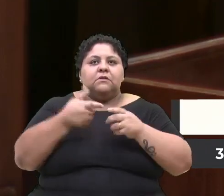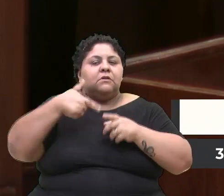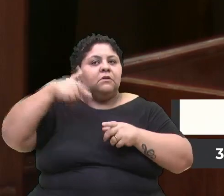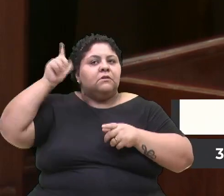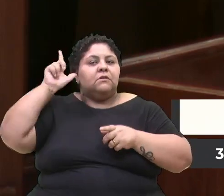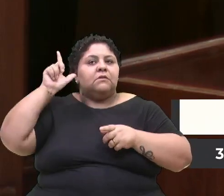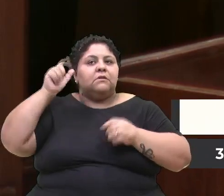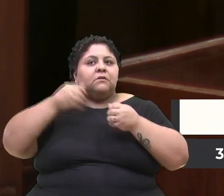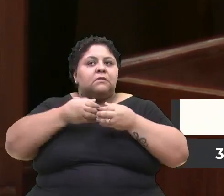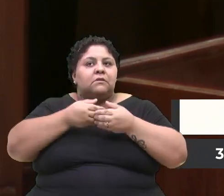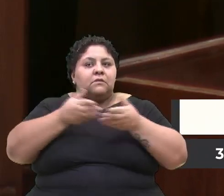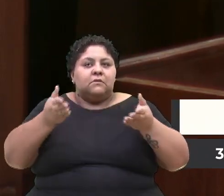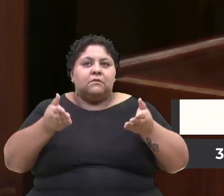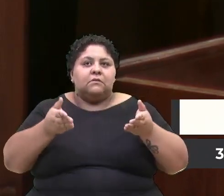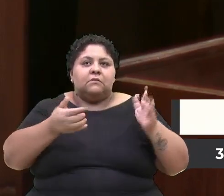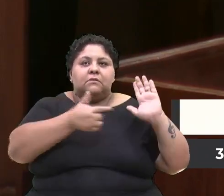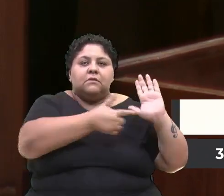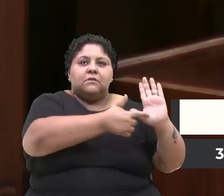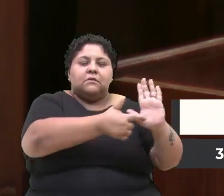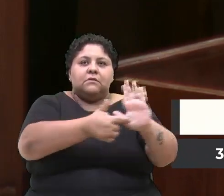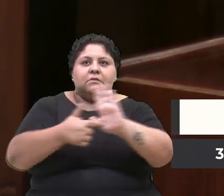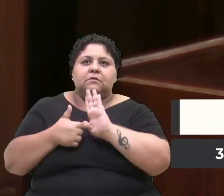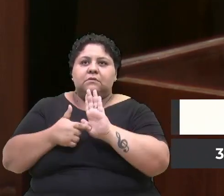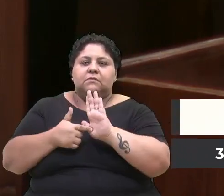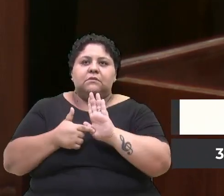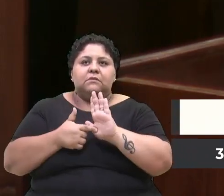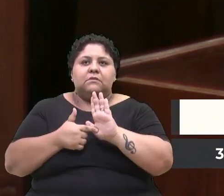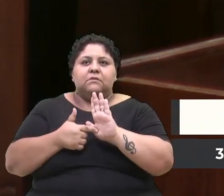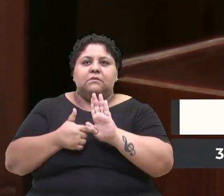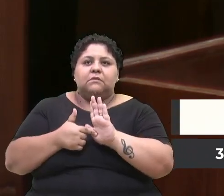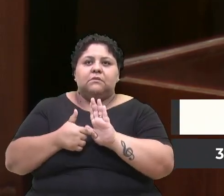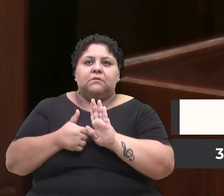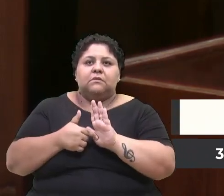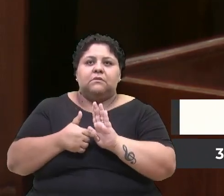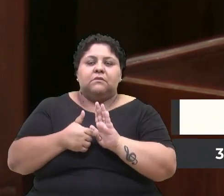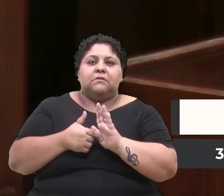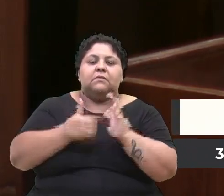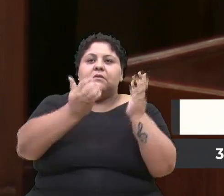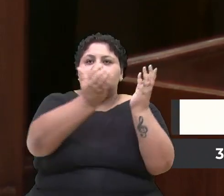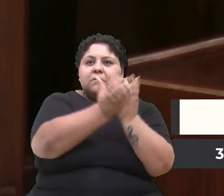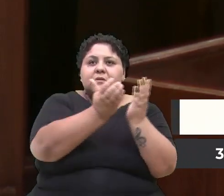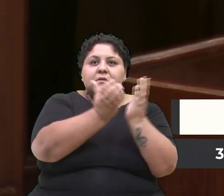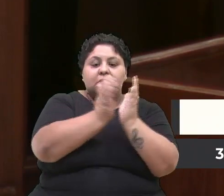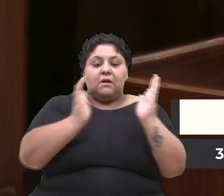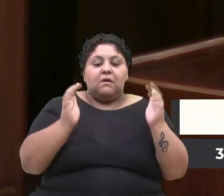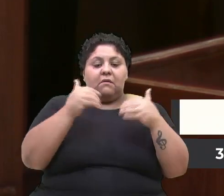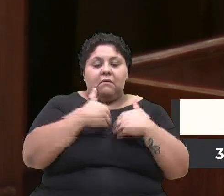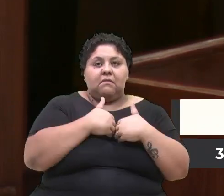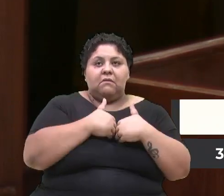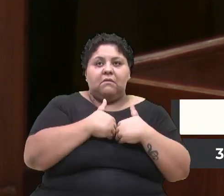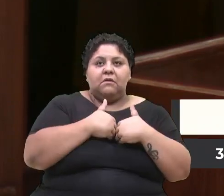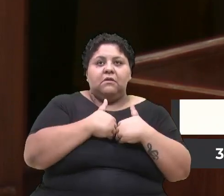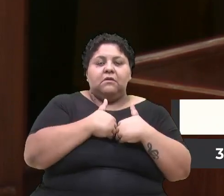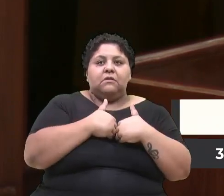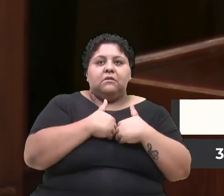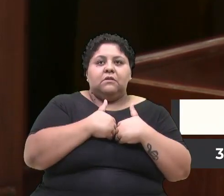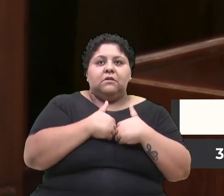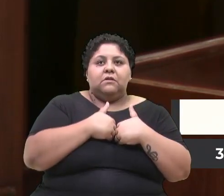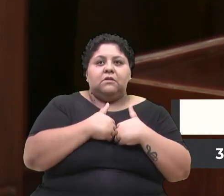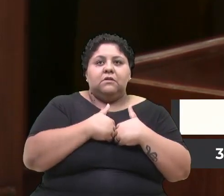abertura dessa exposição por uma estudante autista e que, no entanto, faz